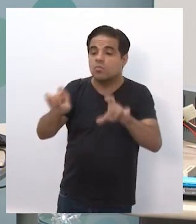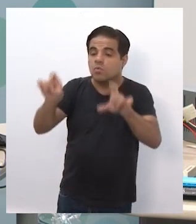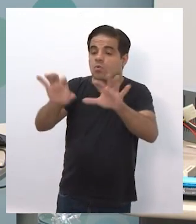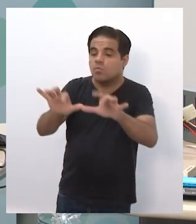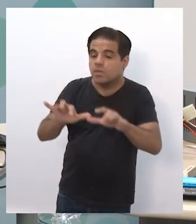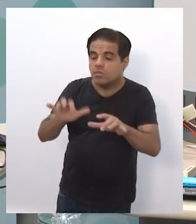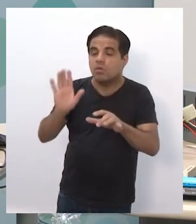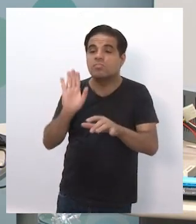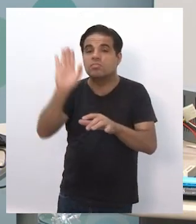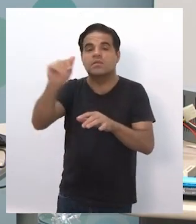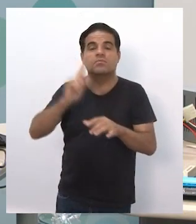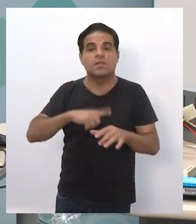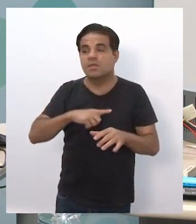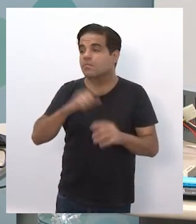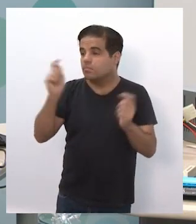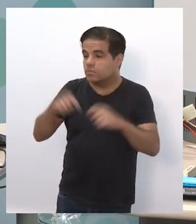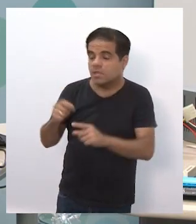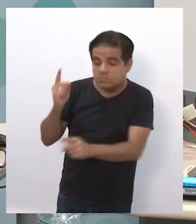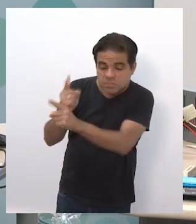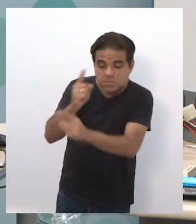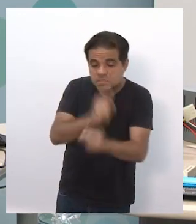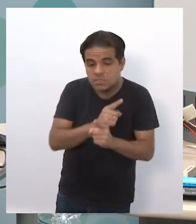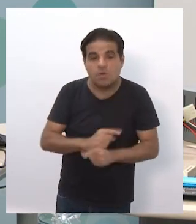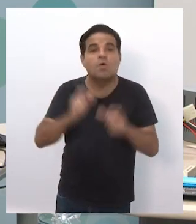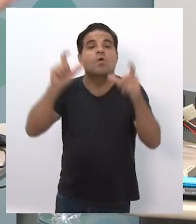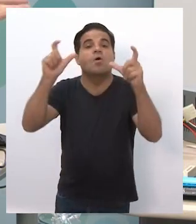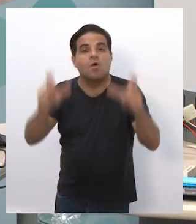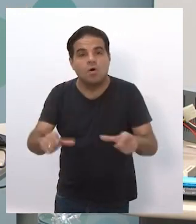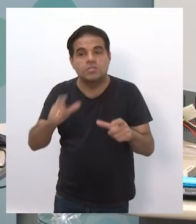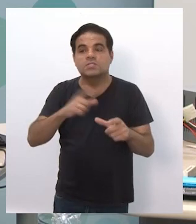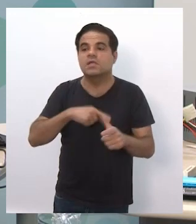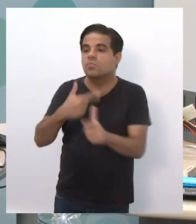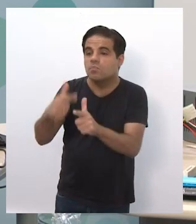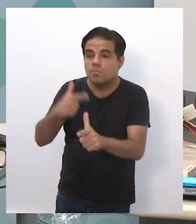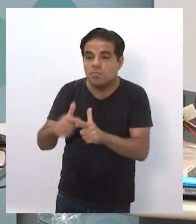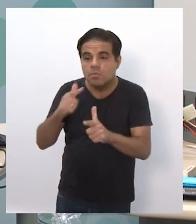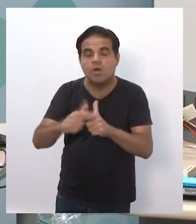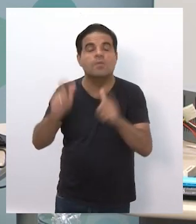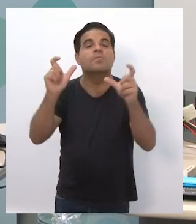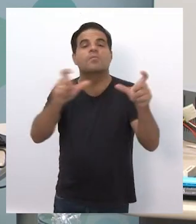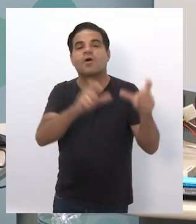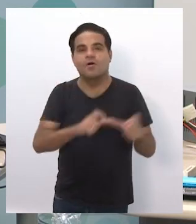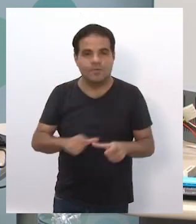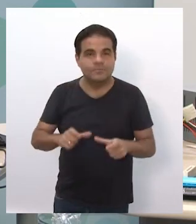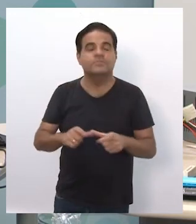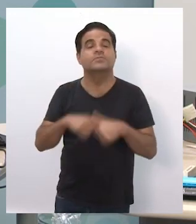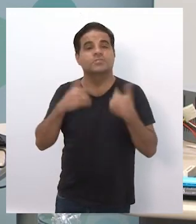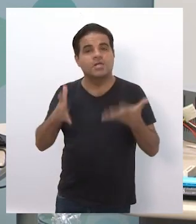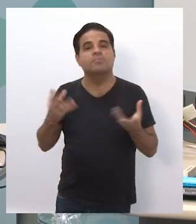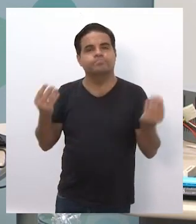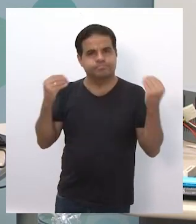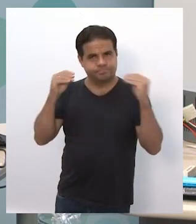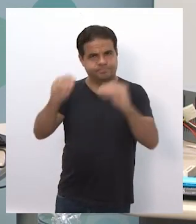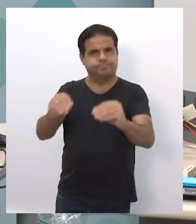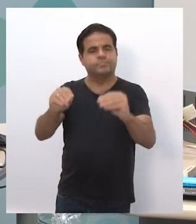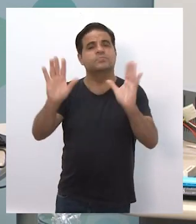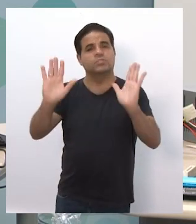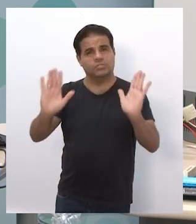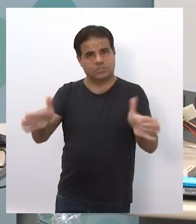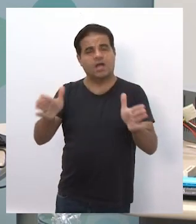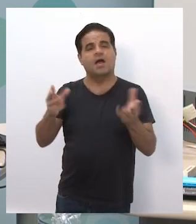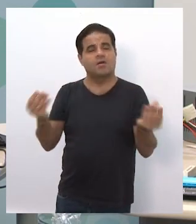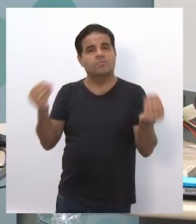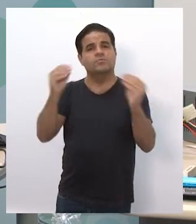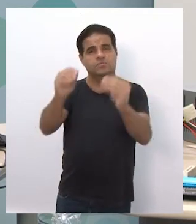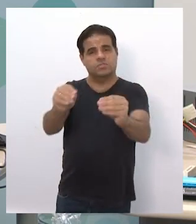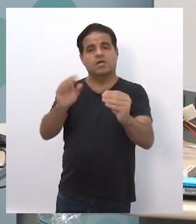para a gente conseguir também identificar onde está aí o gargalo, como vocês dizem, né? E aí já vou deixar aqui para vocês que